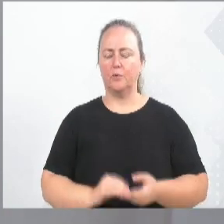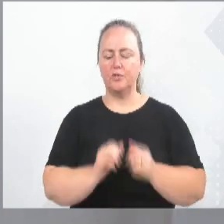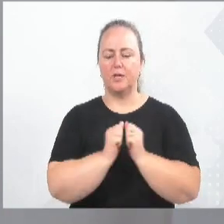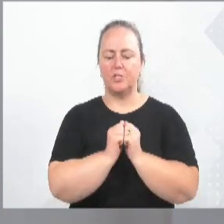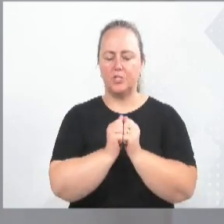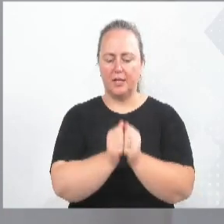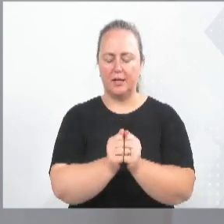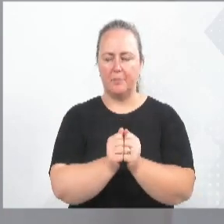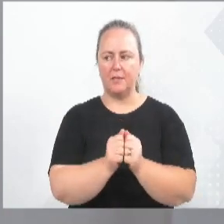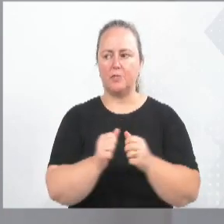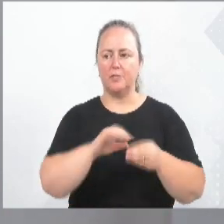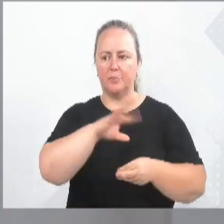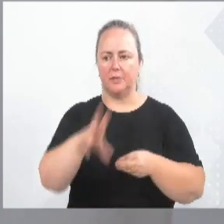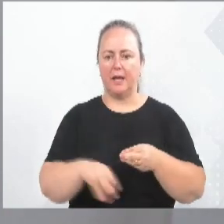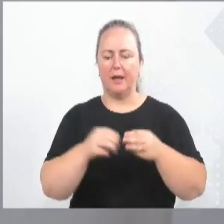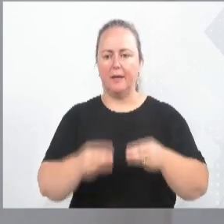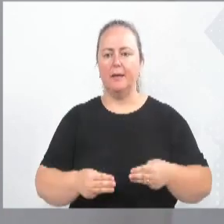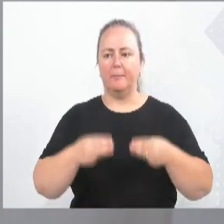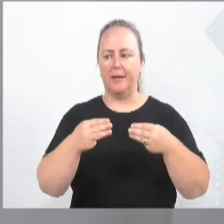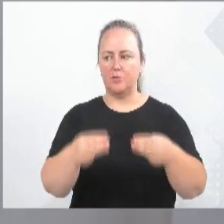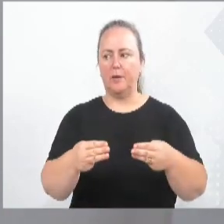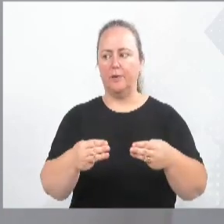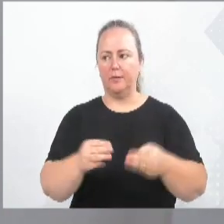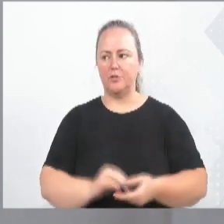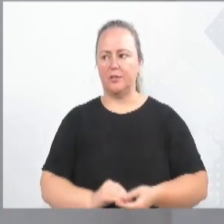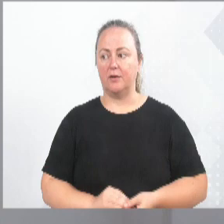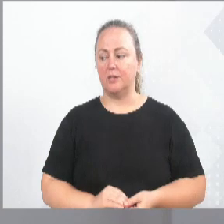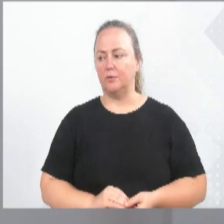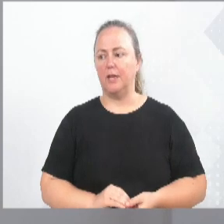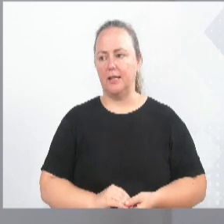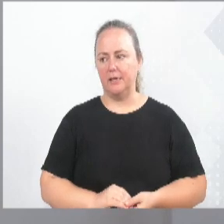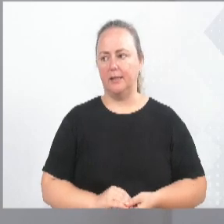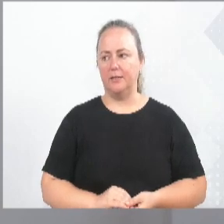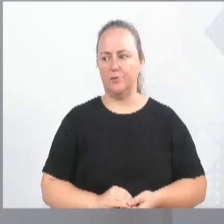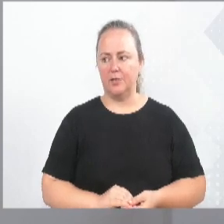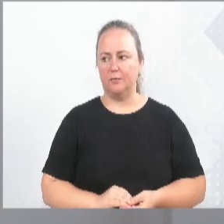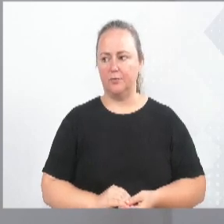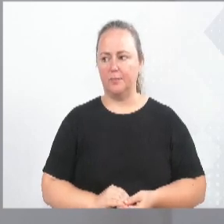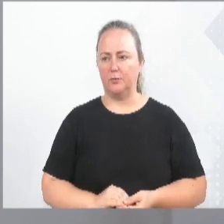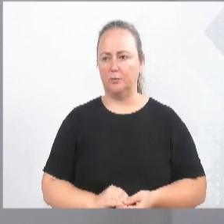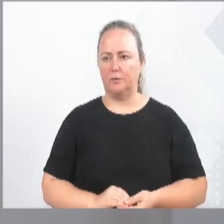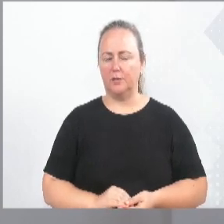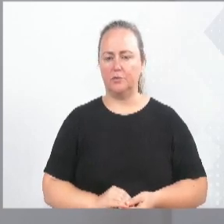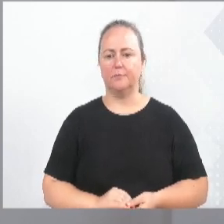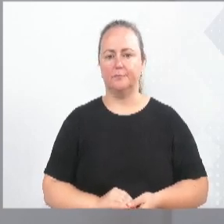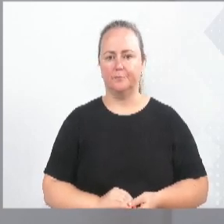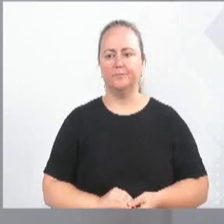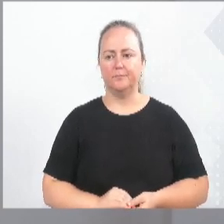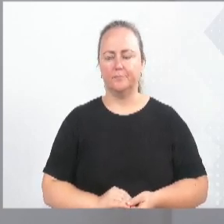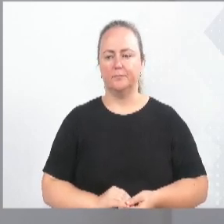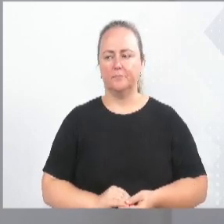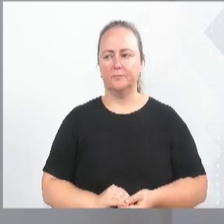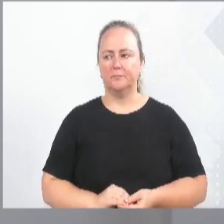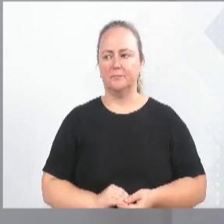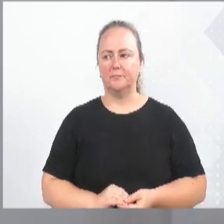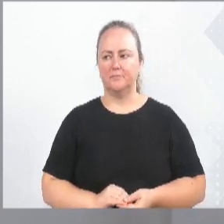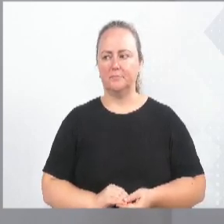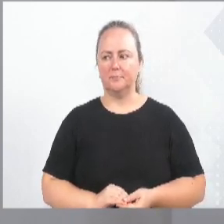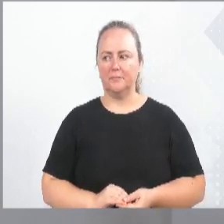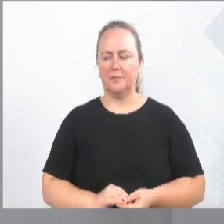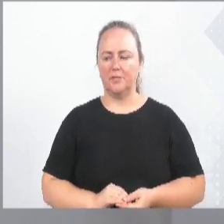ministro Valdez go Gois que esteve aqui em Blumenau na semana passada